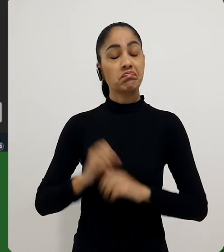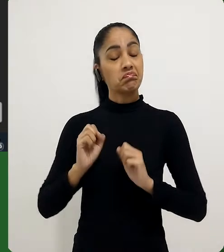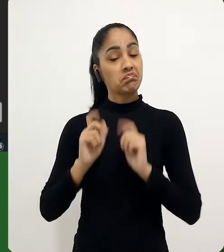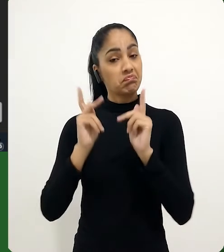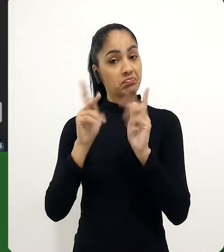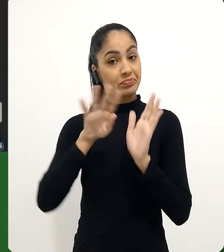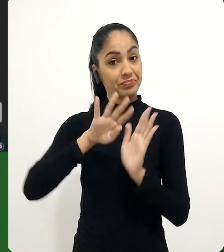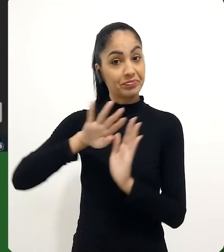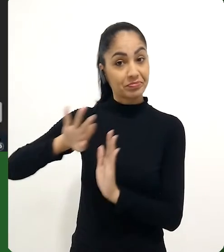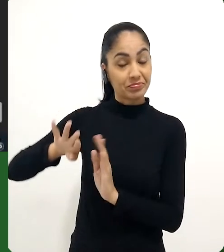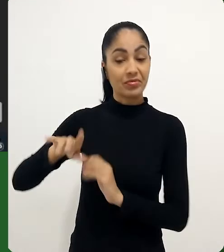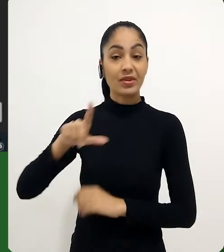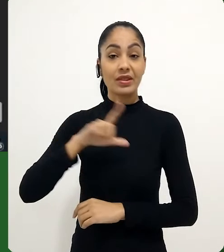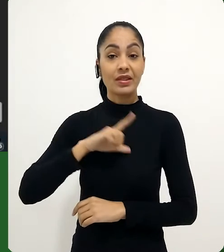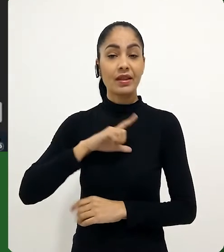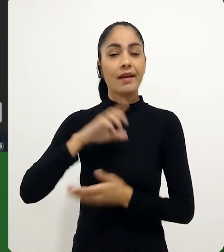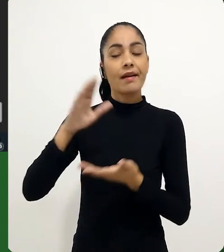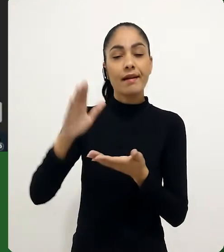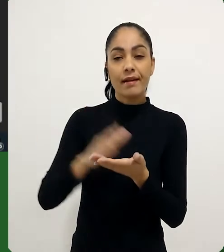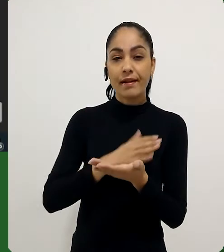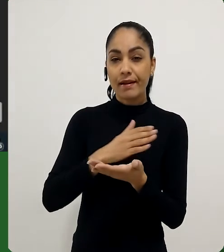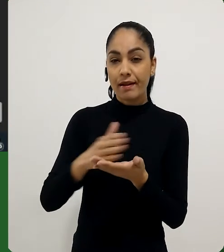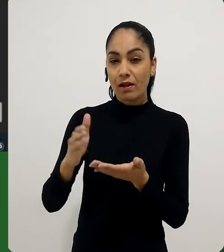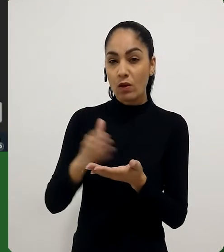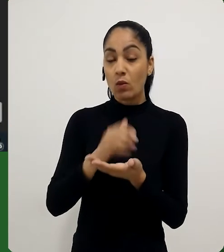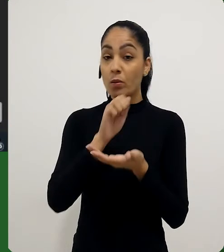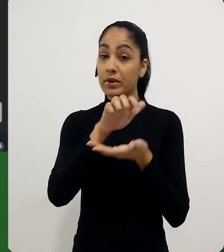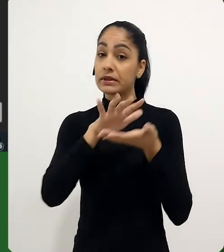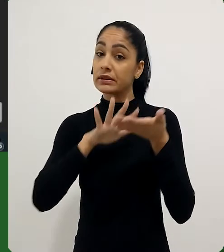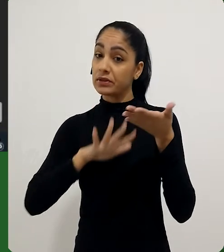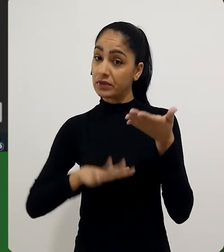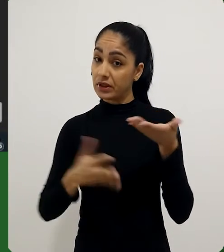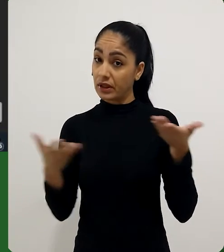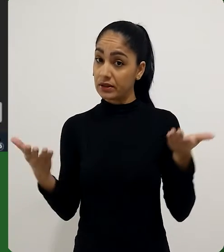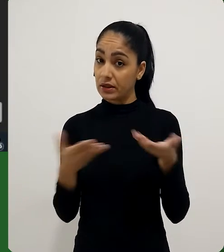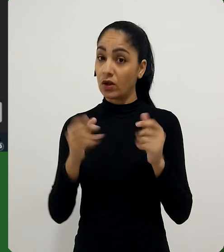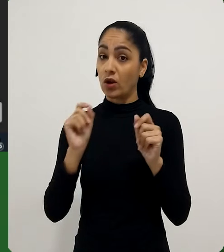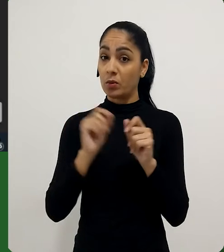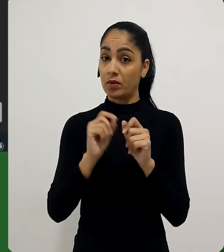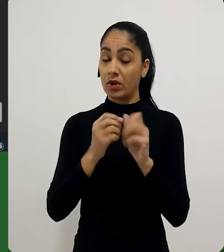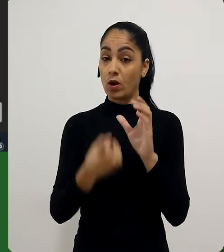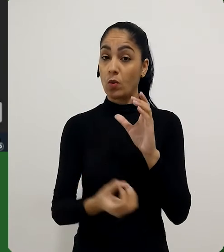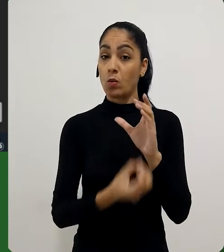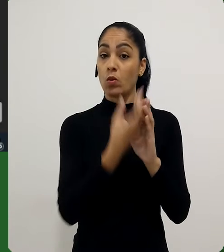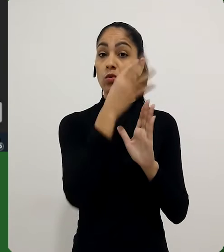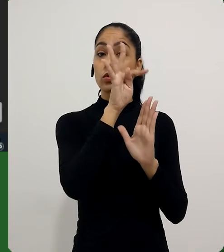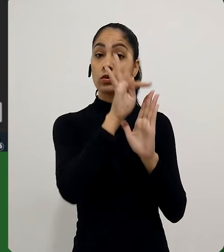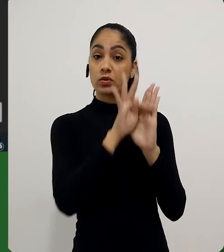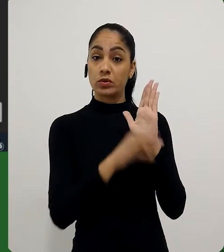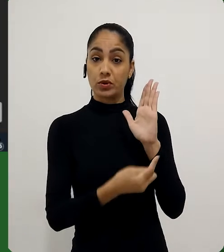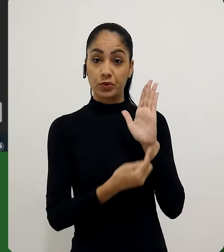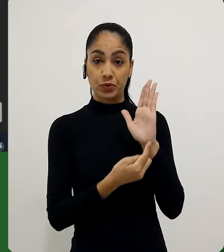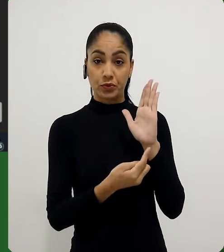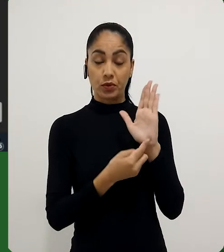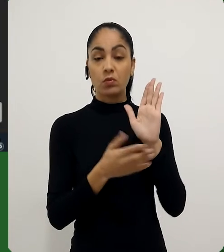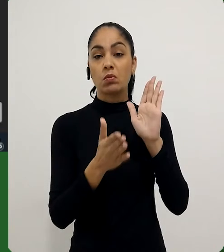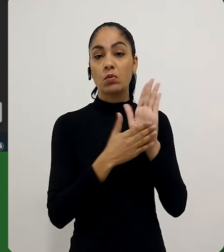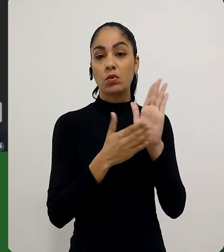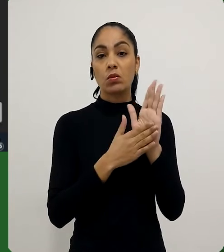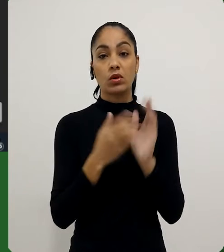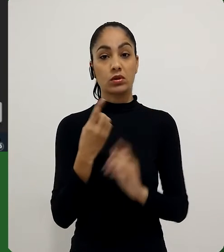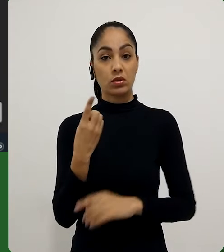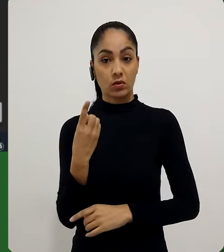né? Muito bem, agora nós temos aí algumas atividades, né? Aqui é uma